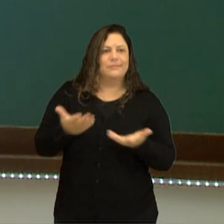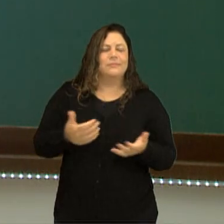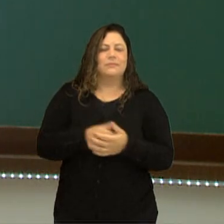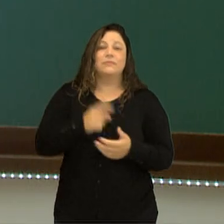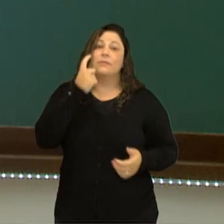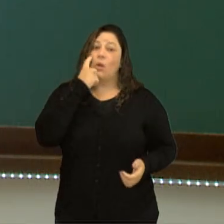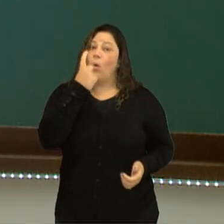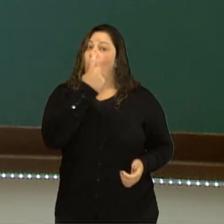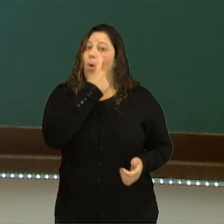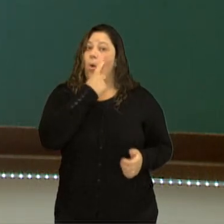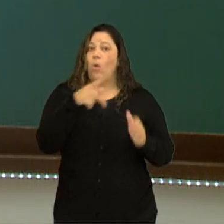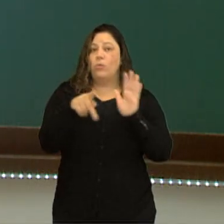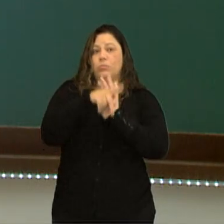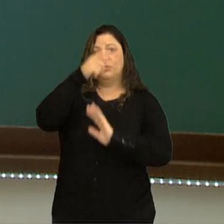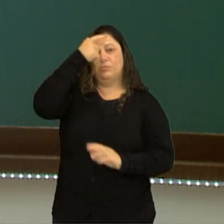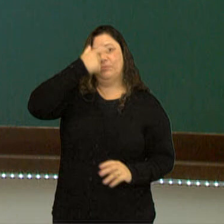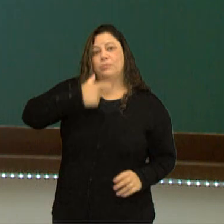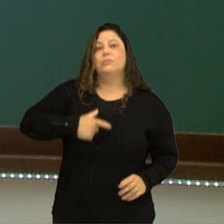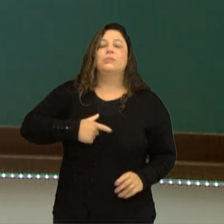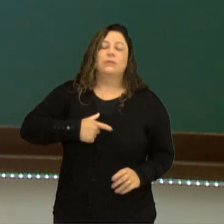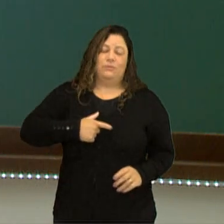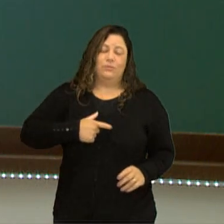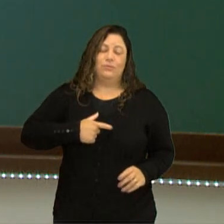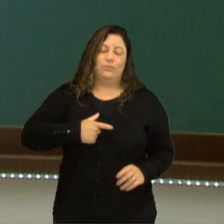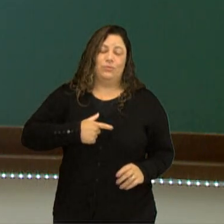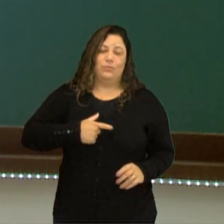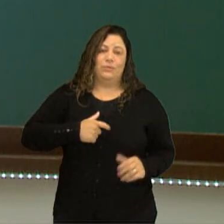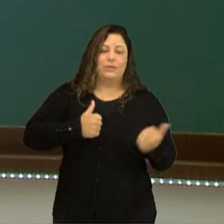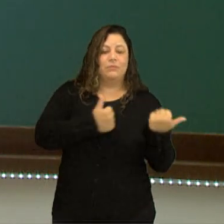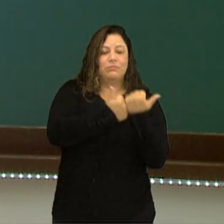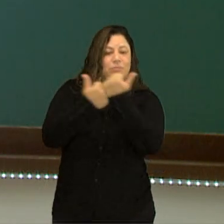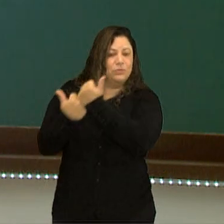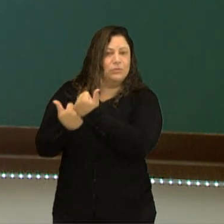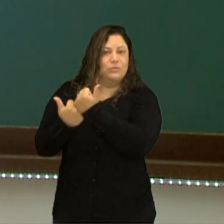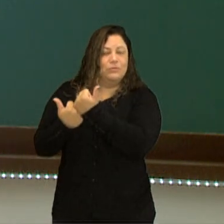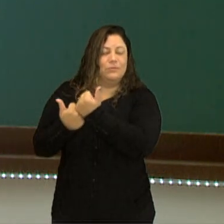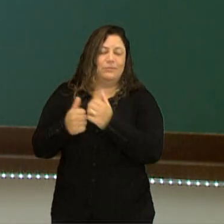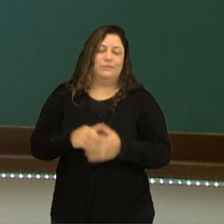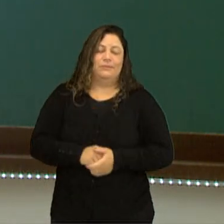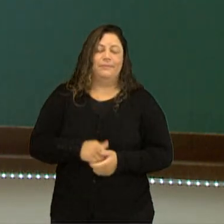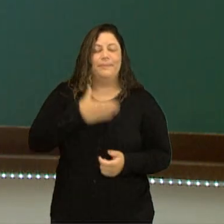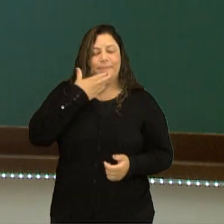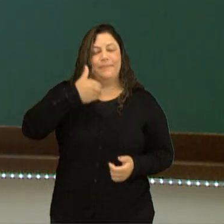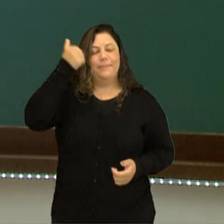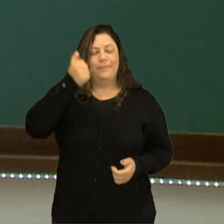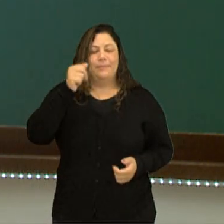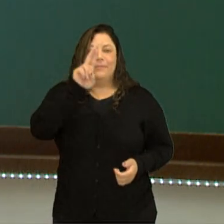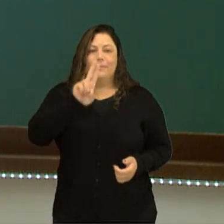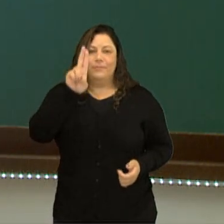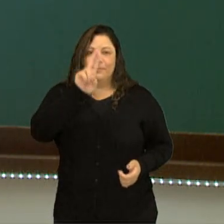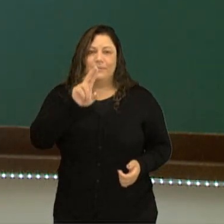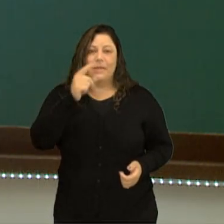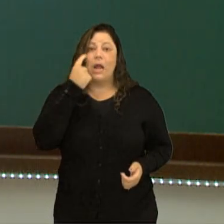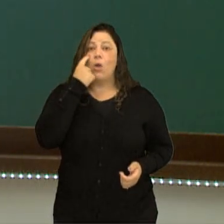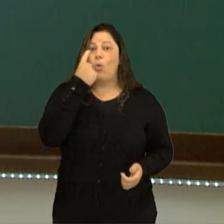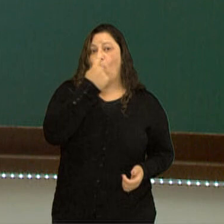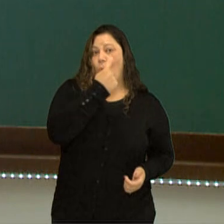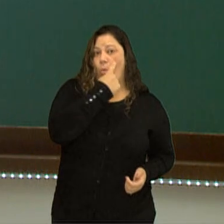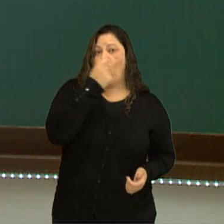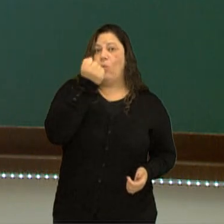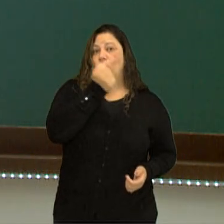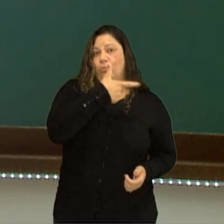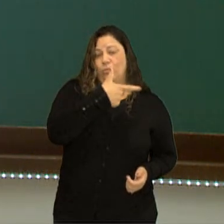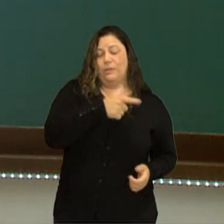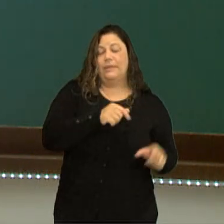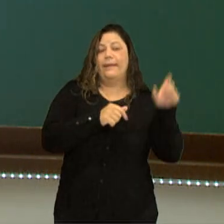olhos pertencem à pessoa, ele achou mais poético usar olhos do que pessoa. Outro exemplo aqui, nos